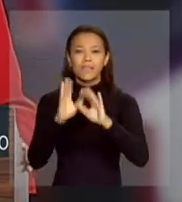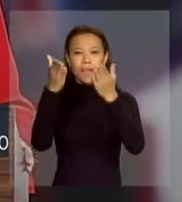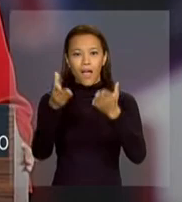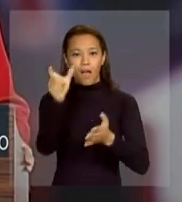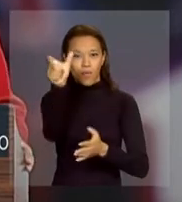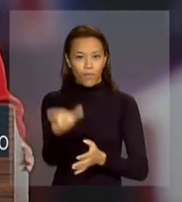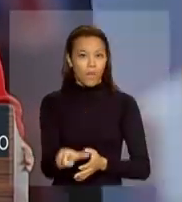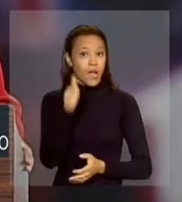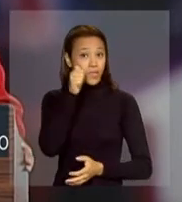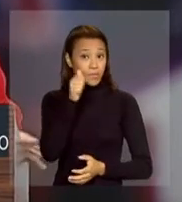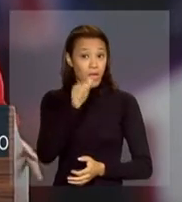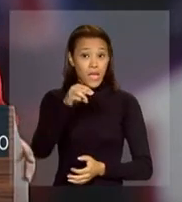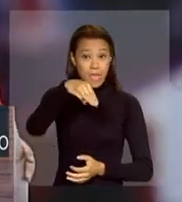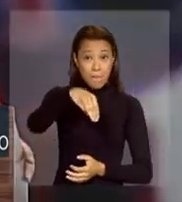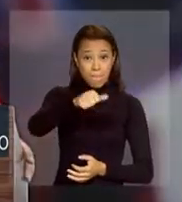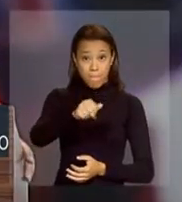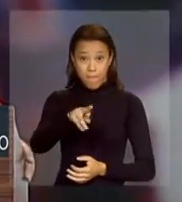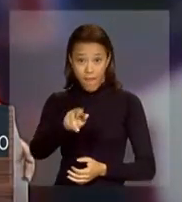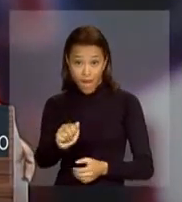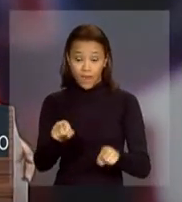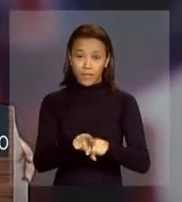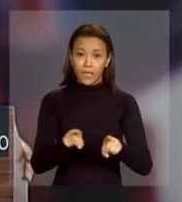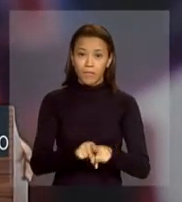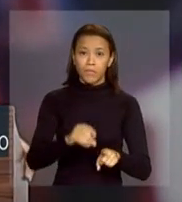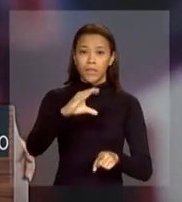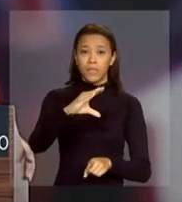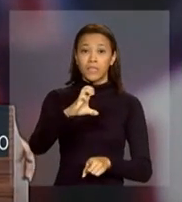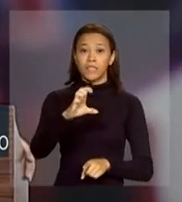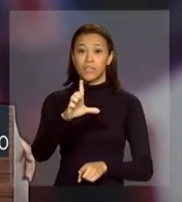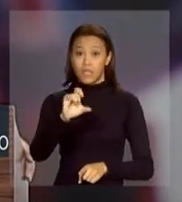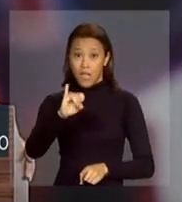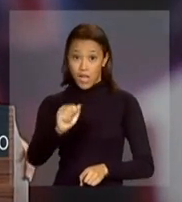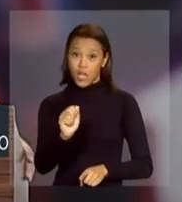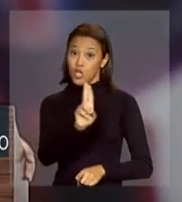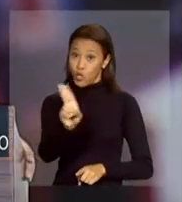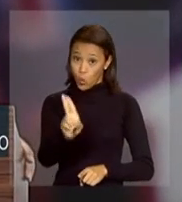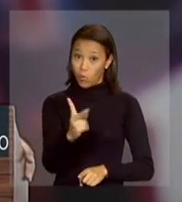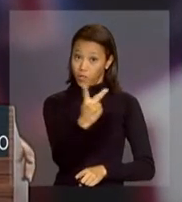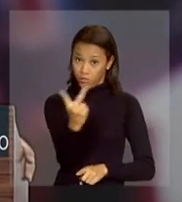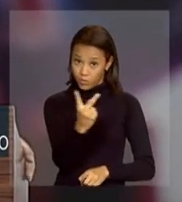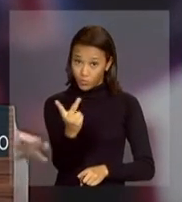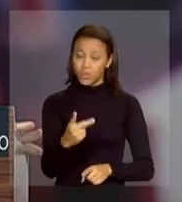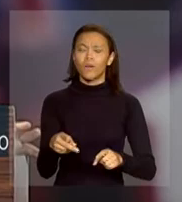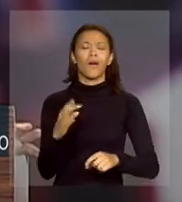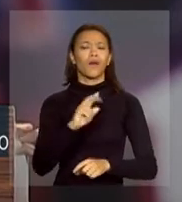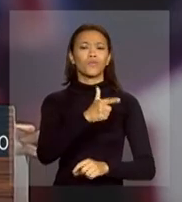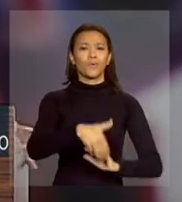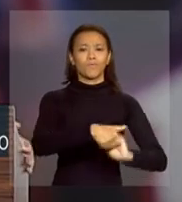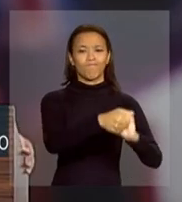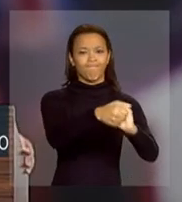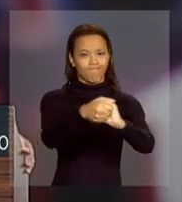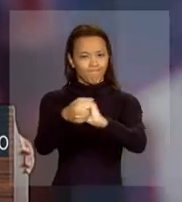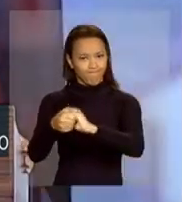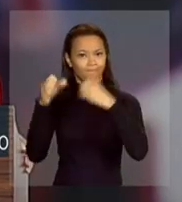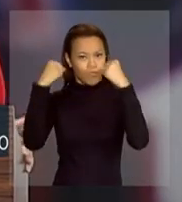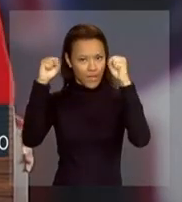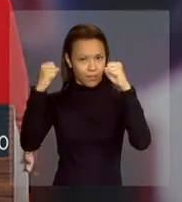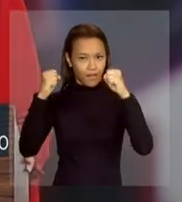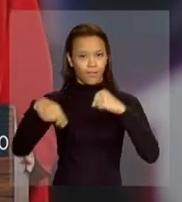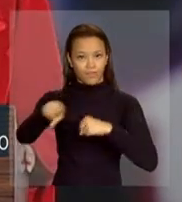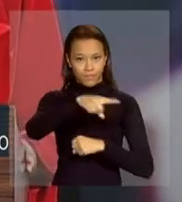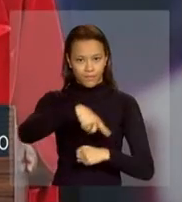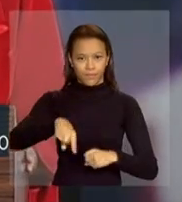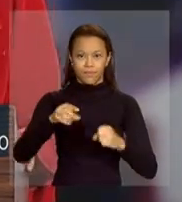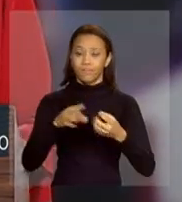deputadas mara gabrilli e Célia Leão em nome dela seu comprimento todos os atletas Paraolímpicos